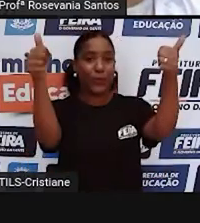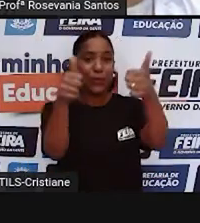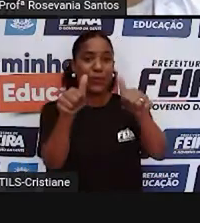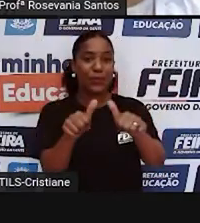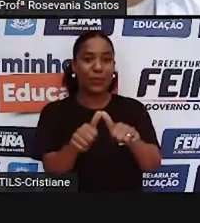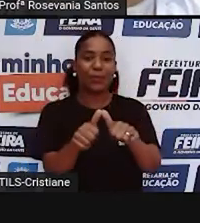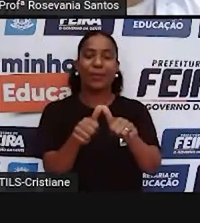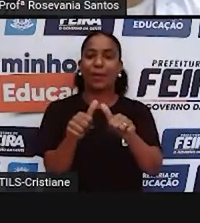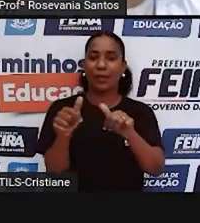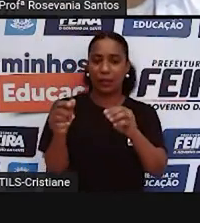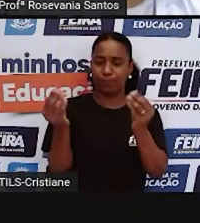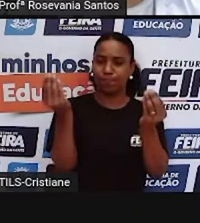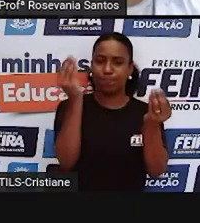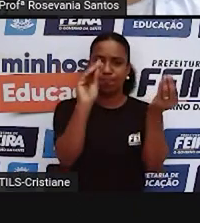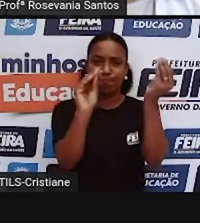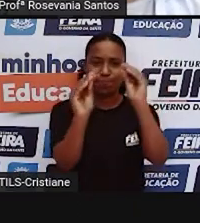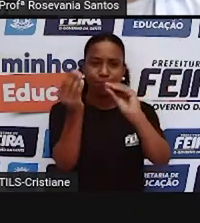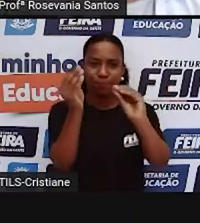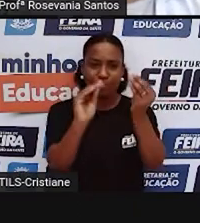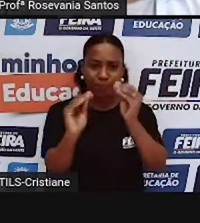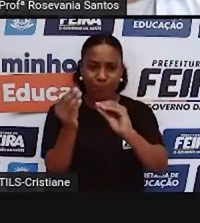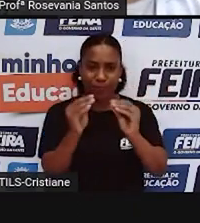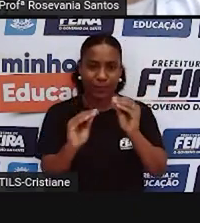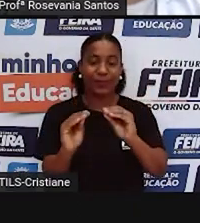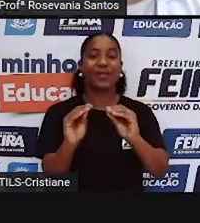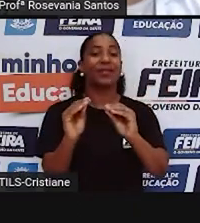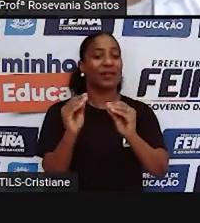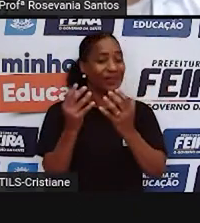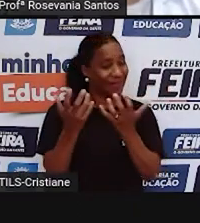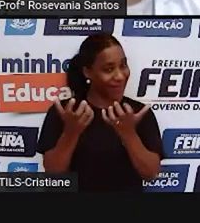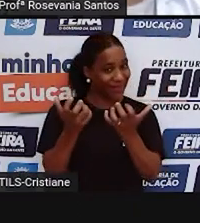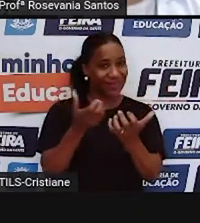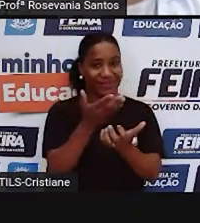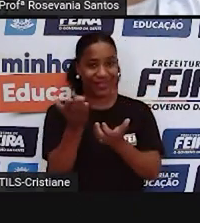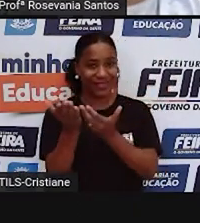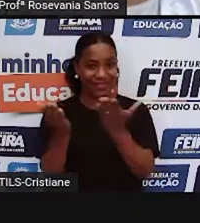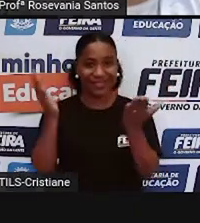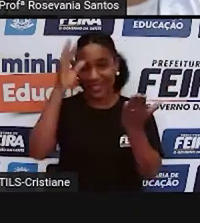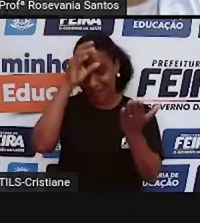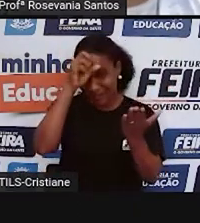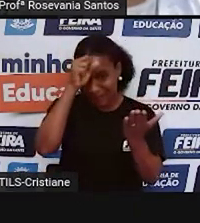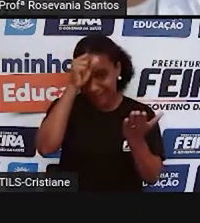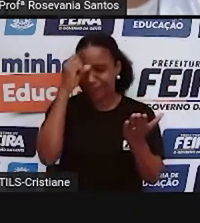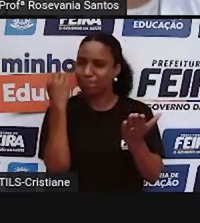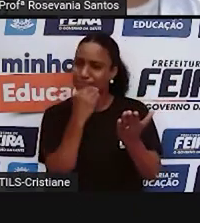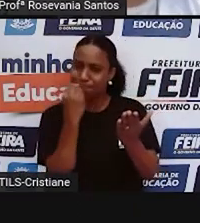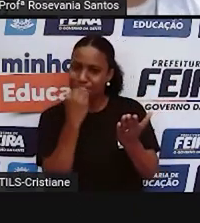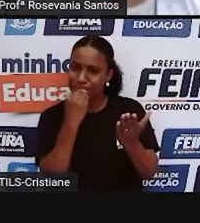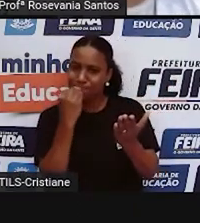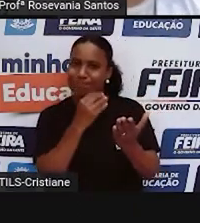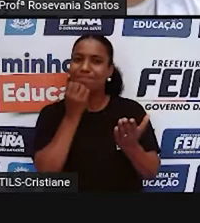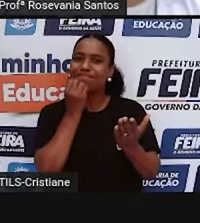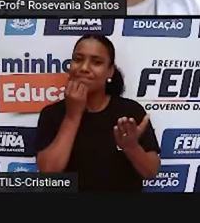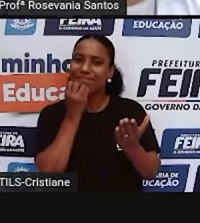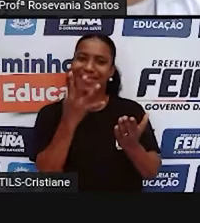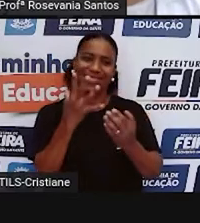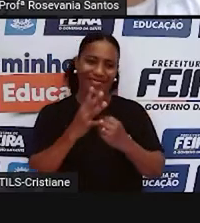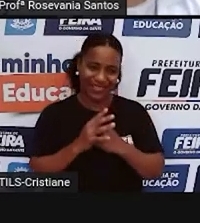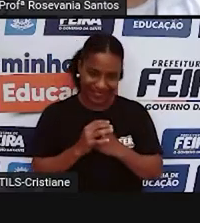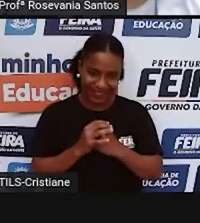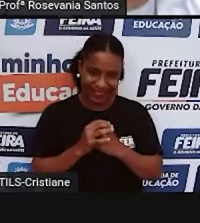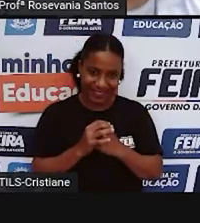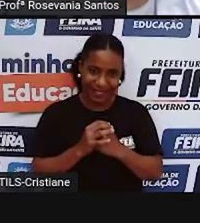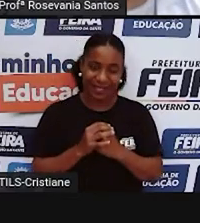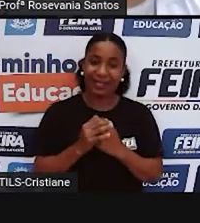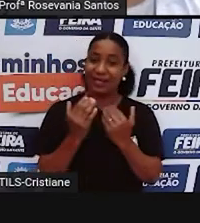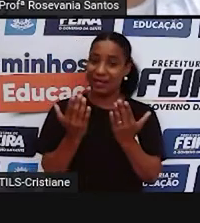Então, espero que vocês curtam bastante. Esse é um assunto da geografia que eu costumo dizer que talvez é o que a